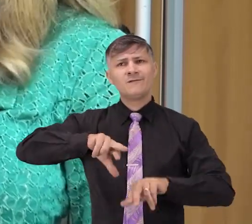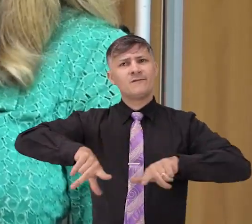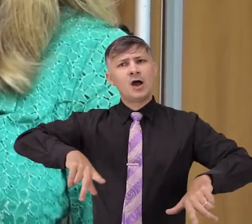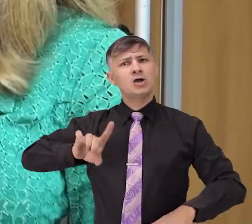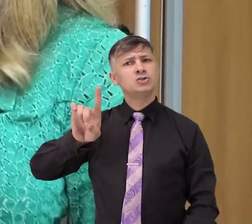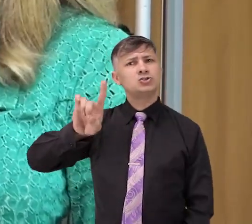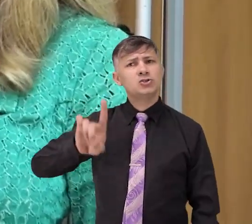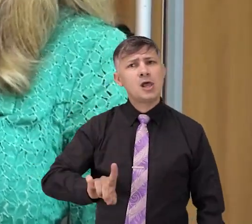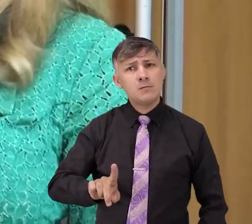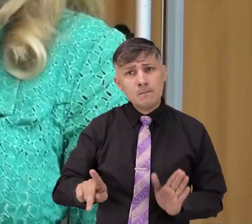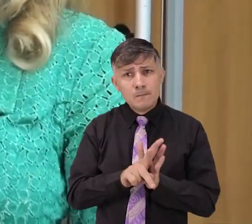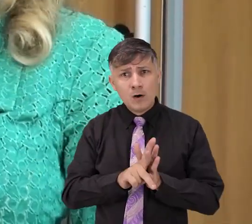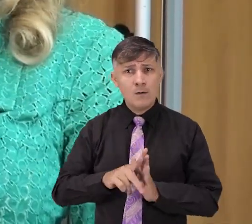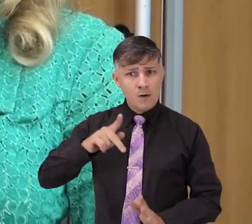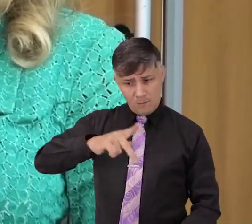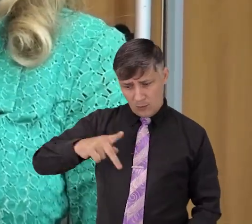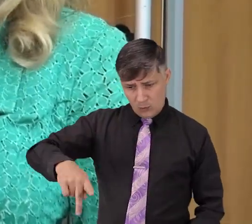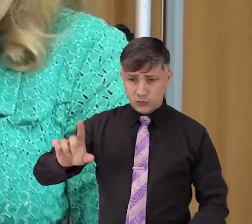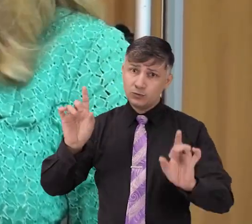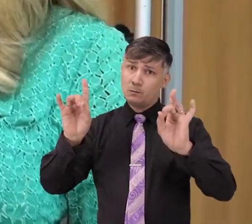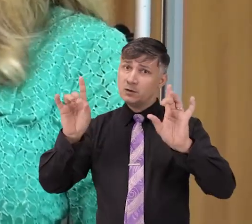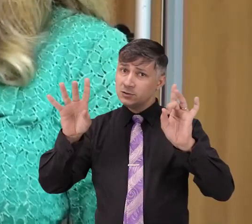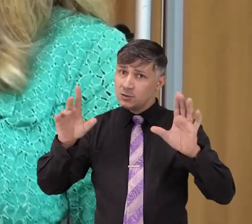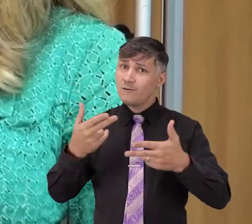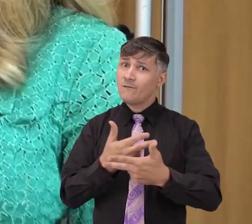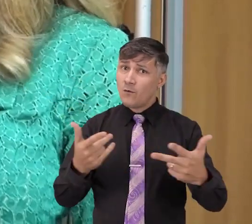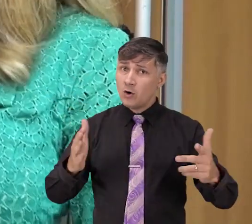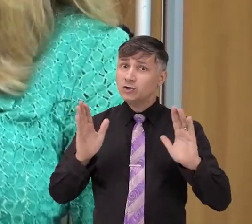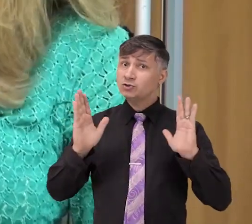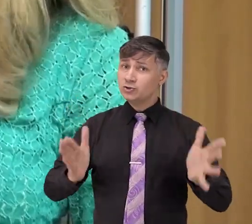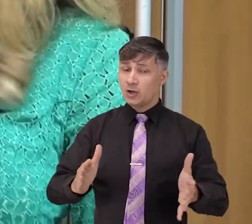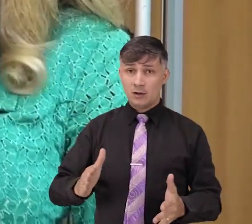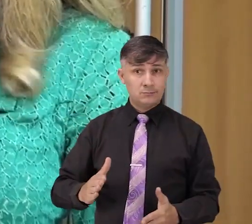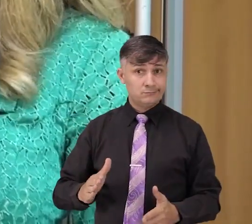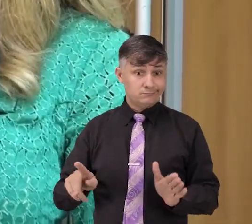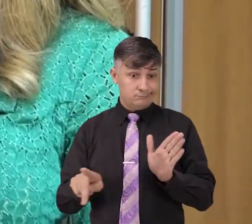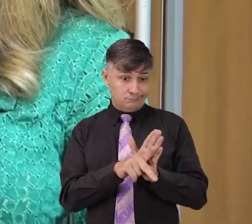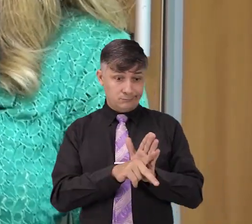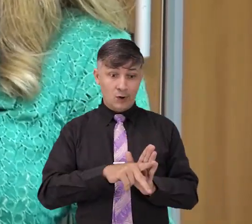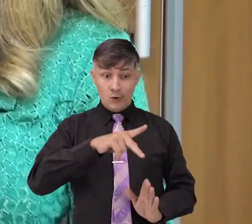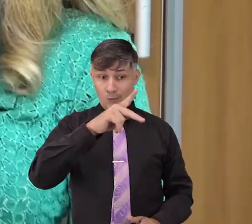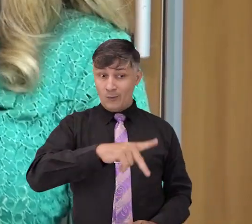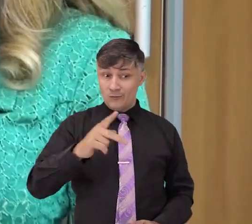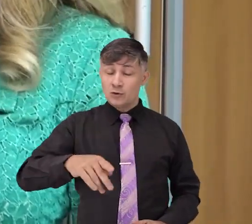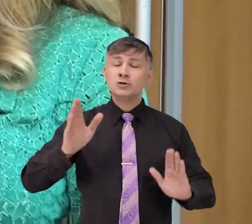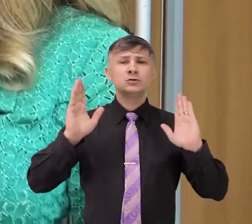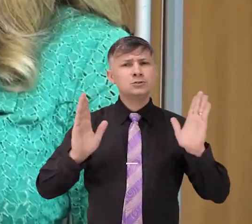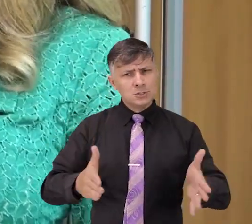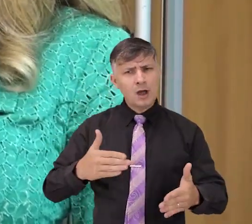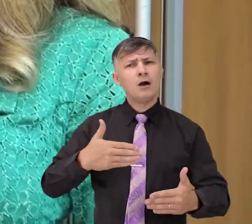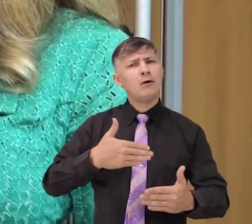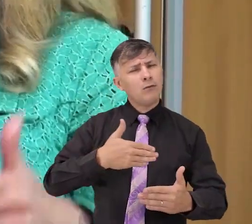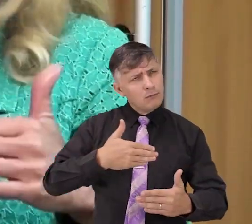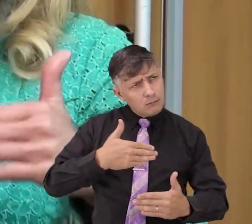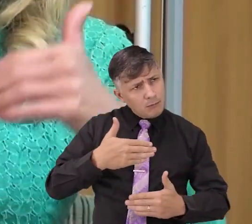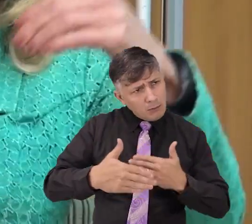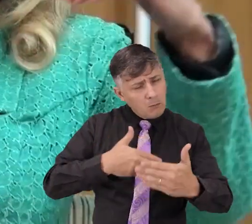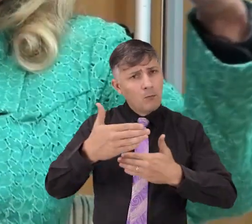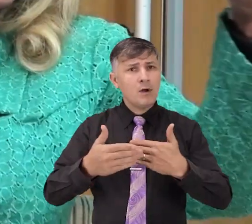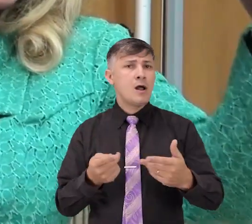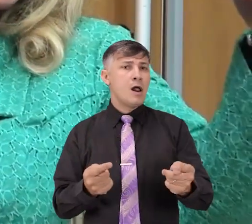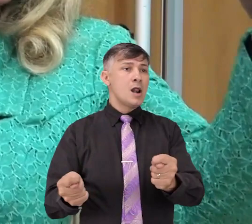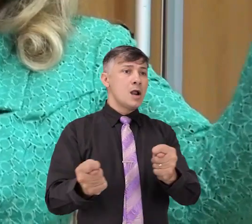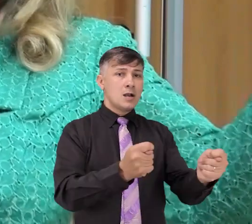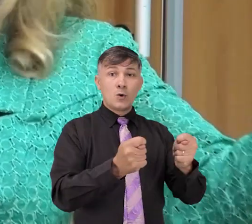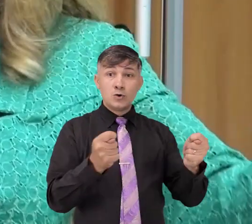vários direitos dos professores, que são específicos e especiais dos professores, foram tratados em processos de negociação